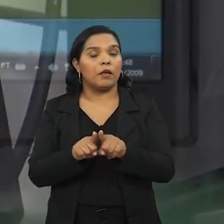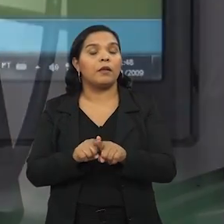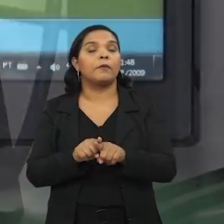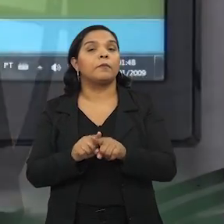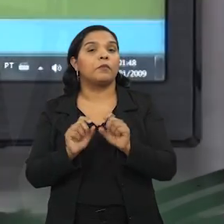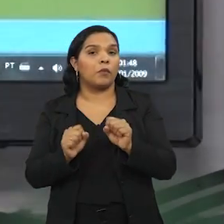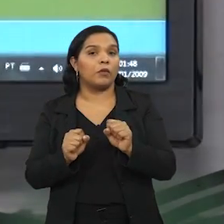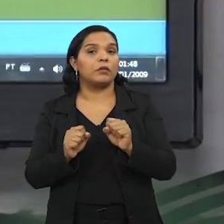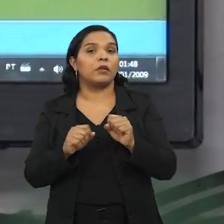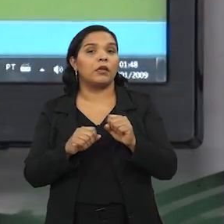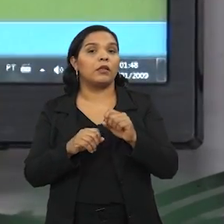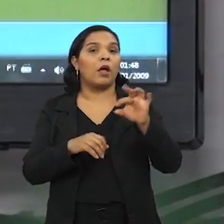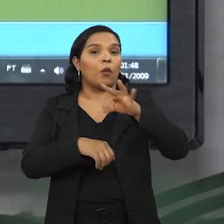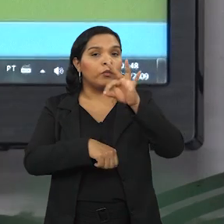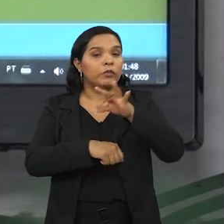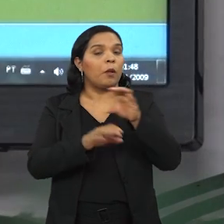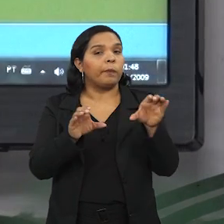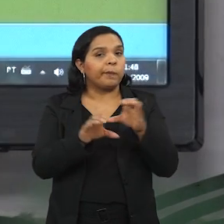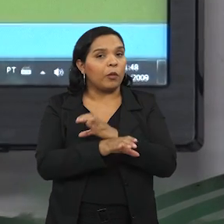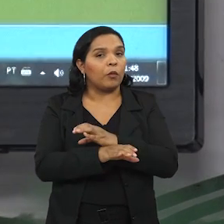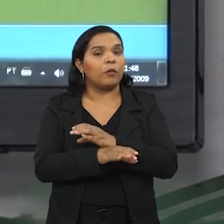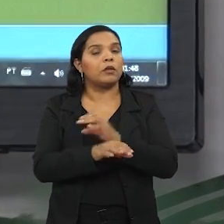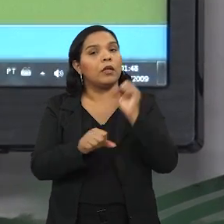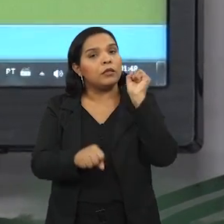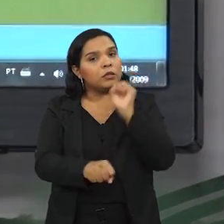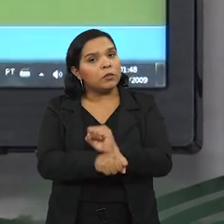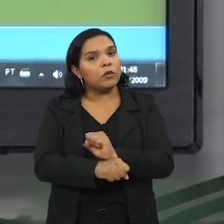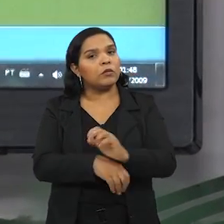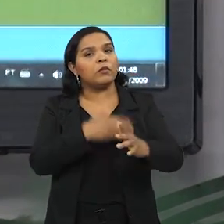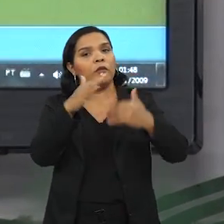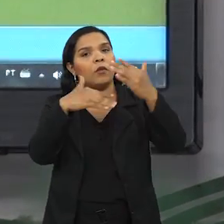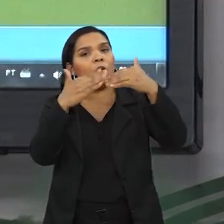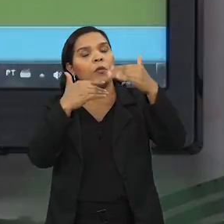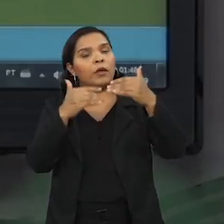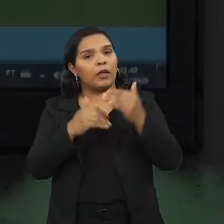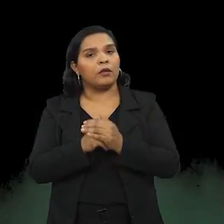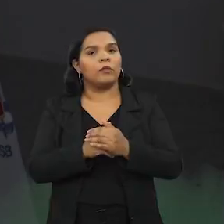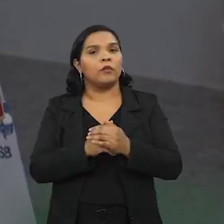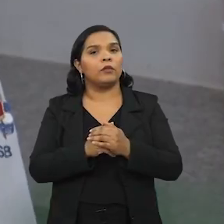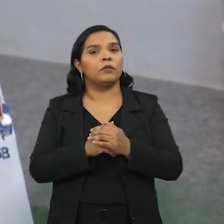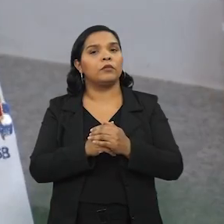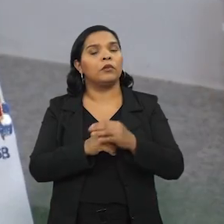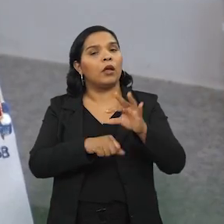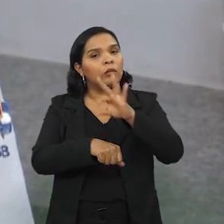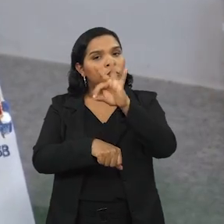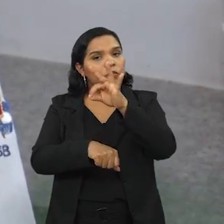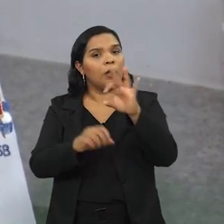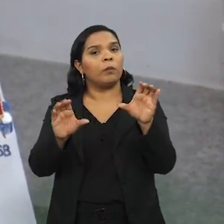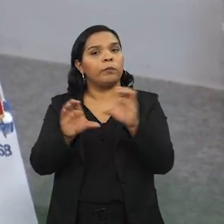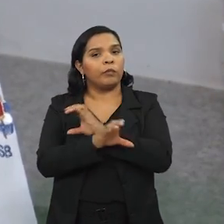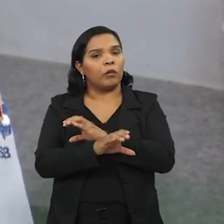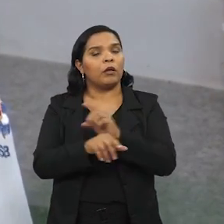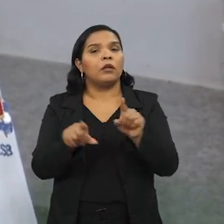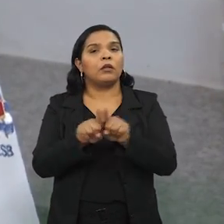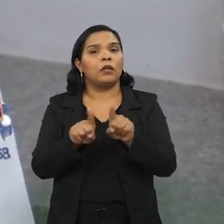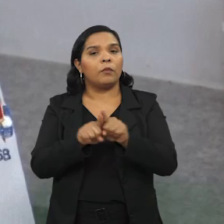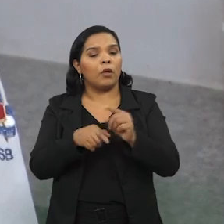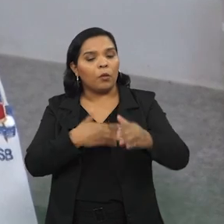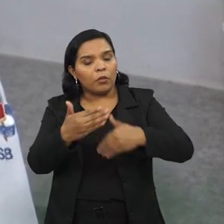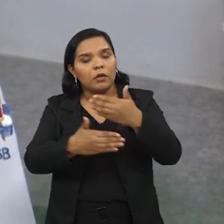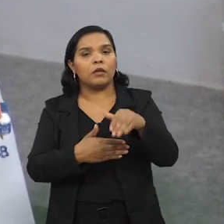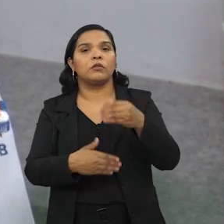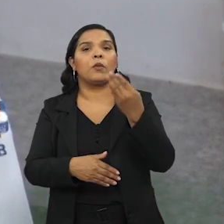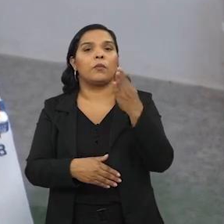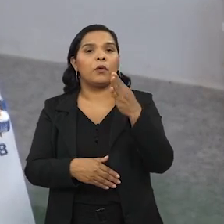alguns também que atuam na fase adulta, não só inibindo o desenvolvimento dessa fase adulta, mas também interferindo